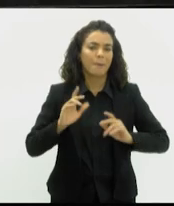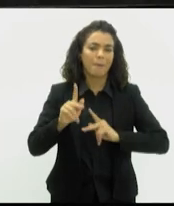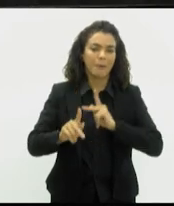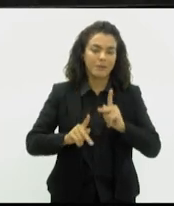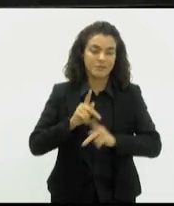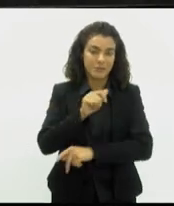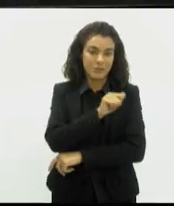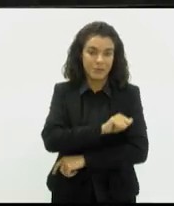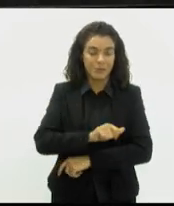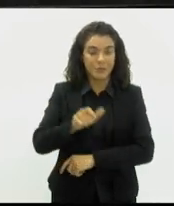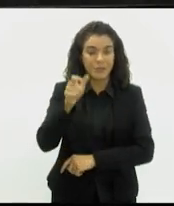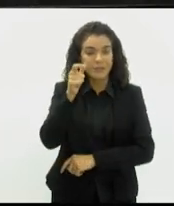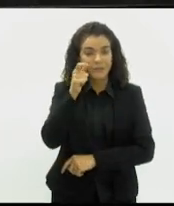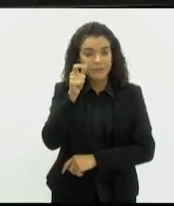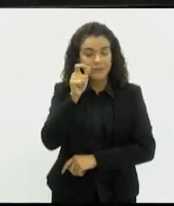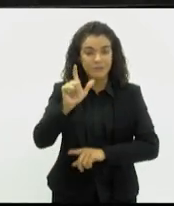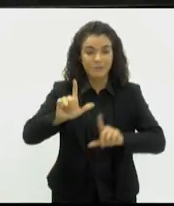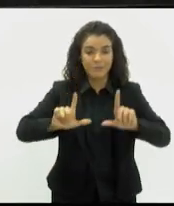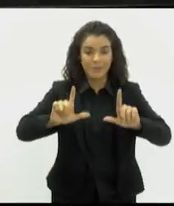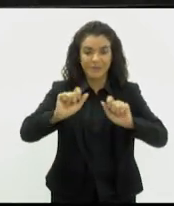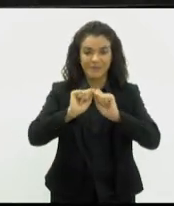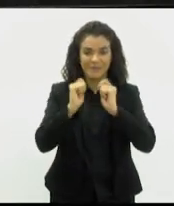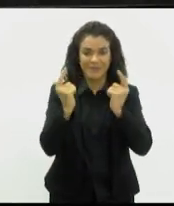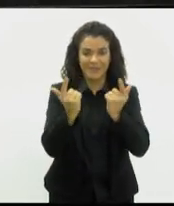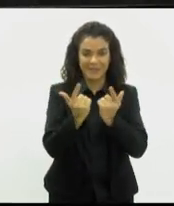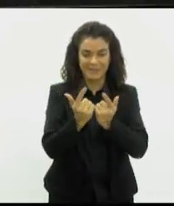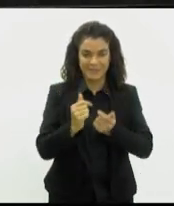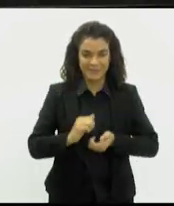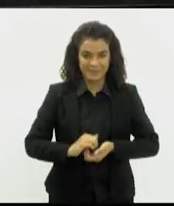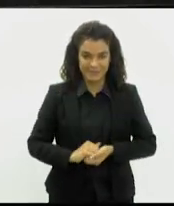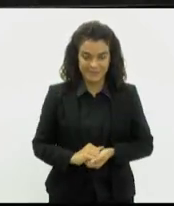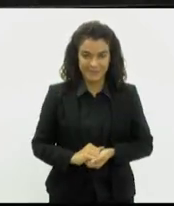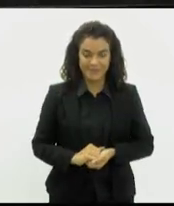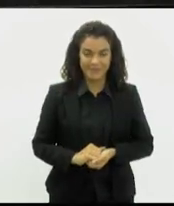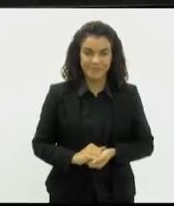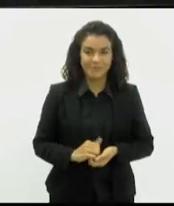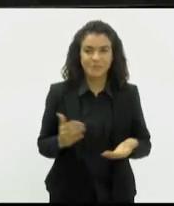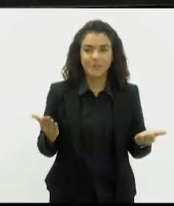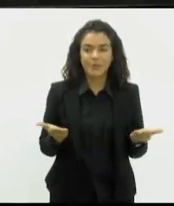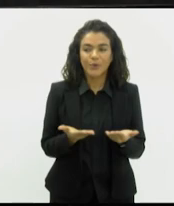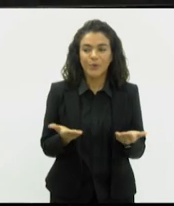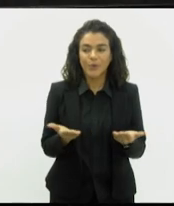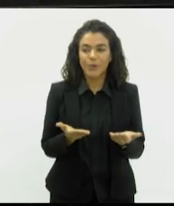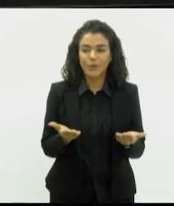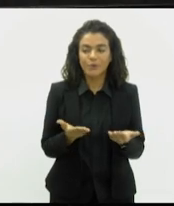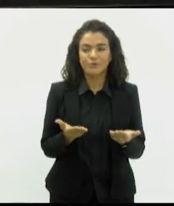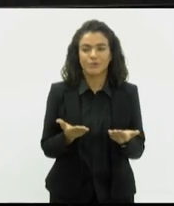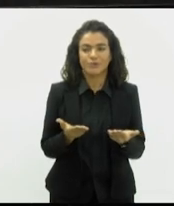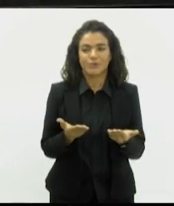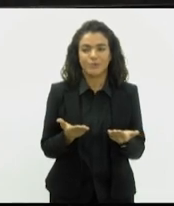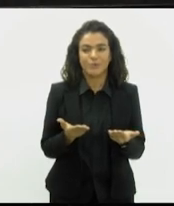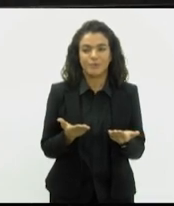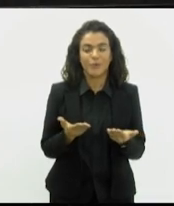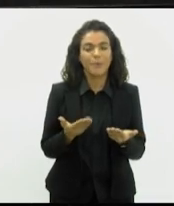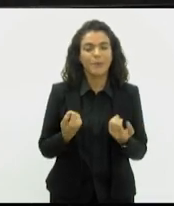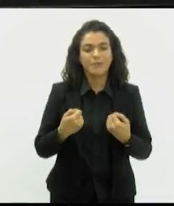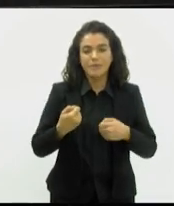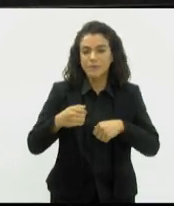que nos assistem também pela TV Alerge. Hoje eu quero falar algo que